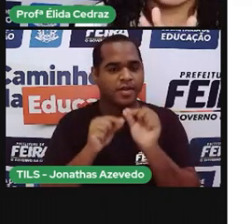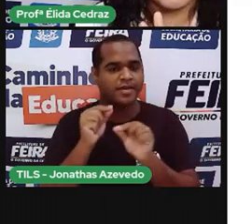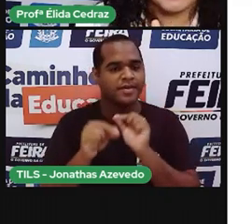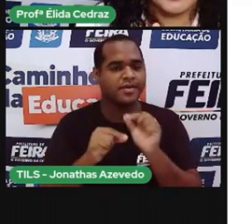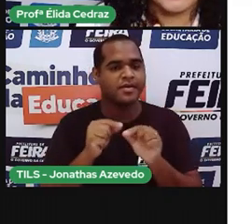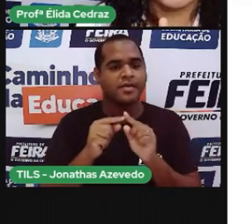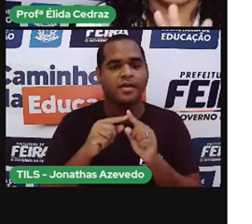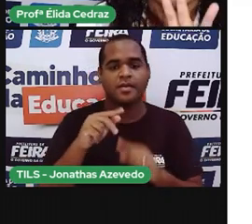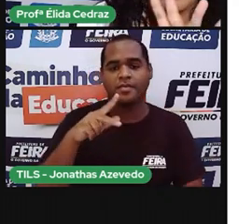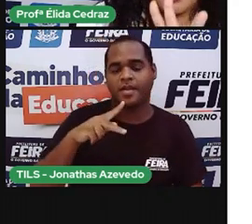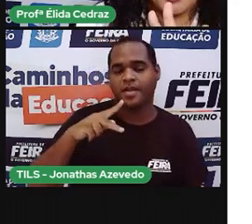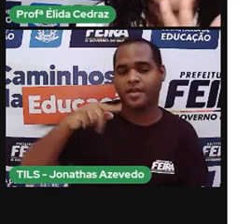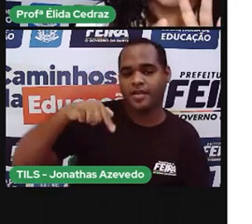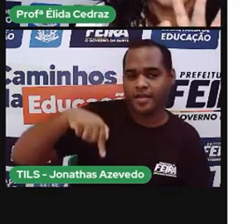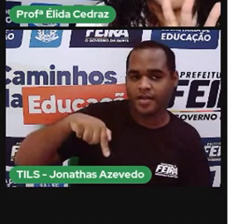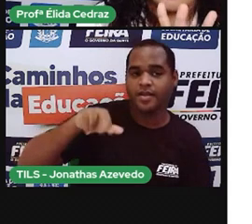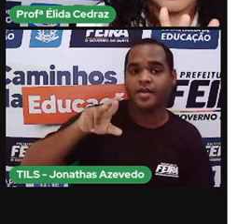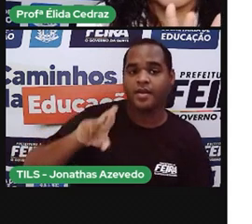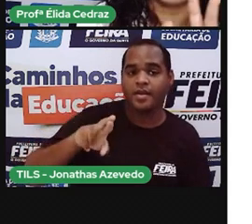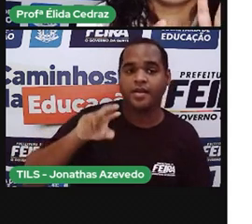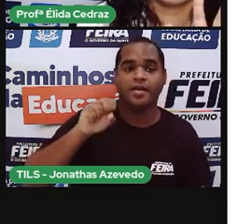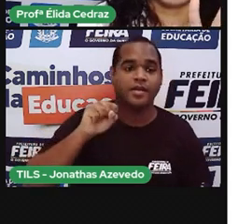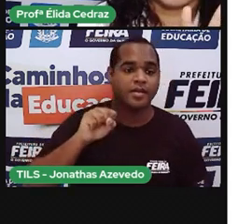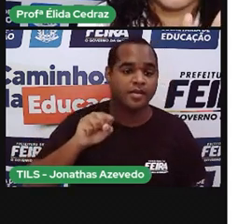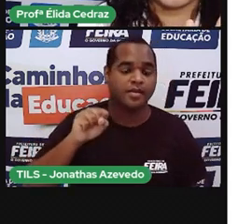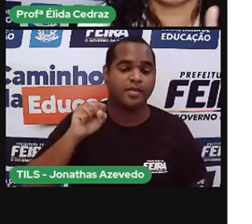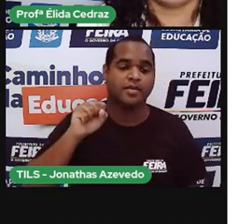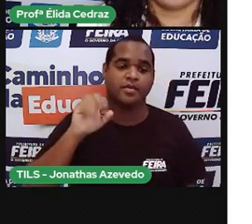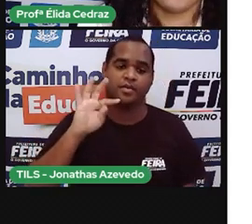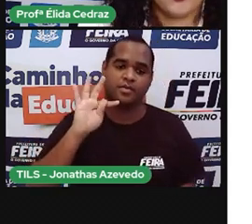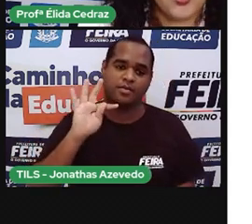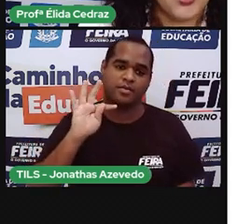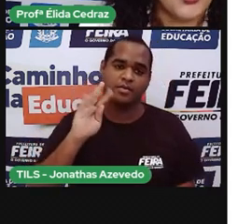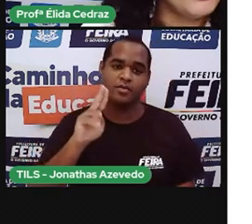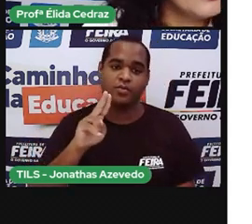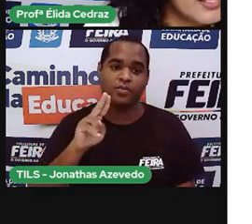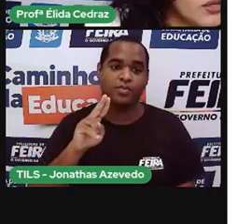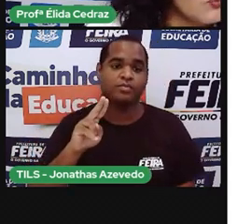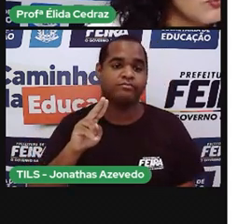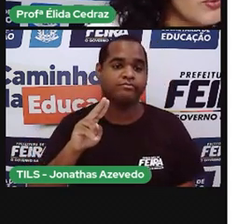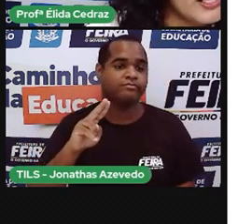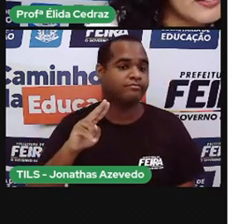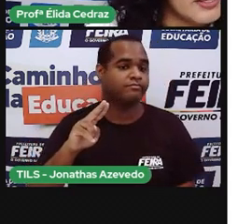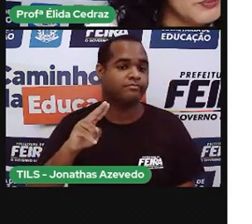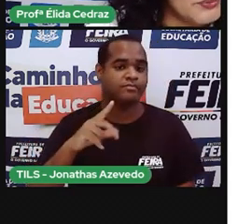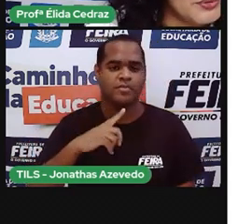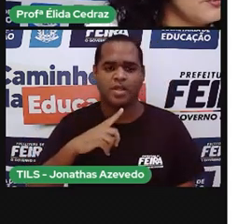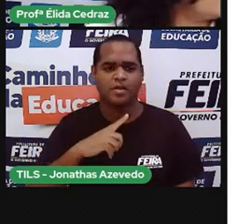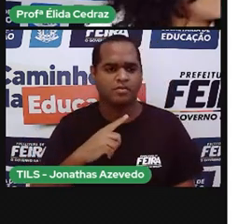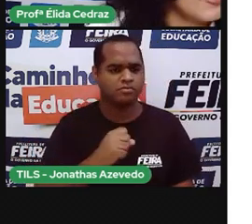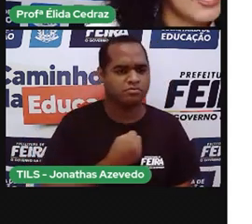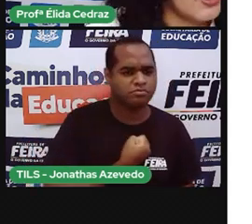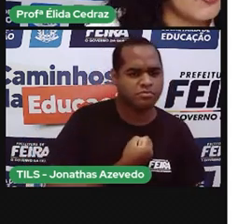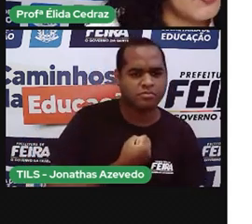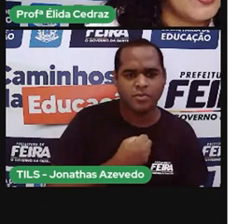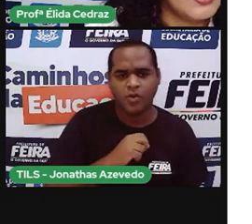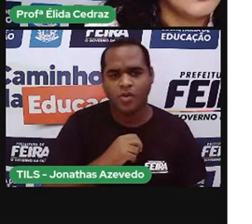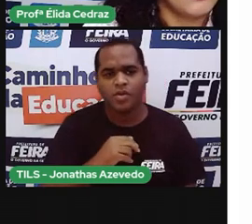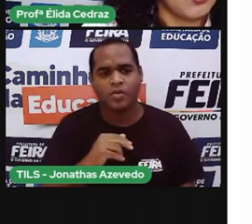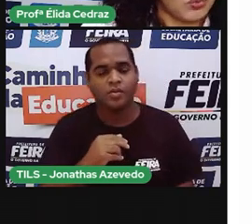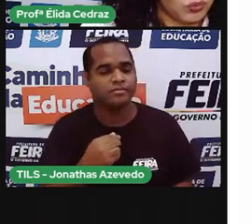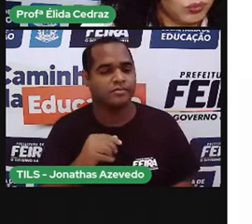P, Q, R. S, T, U. Tem algum com a letra U?